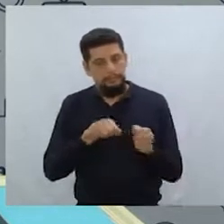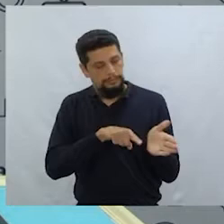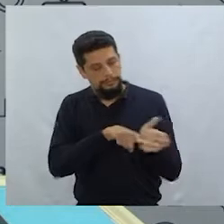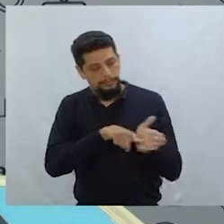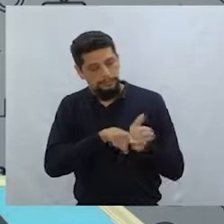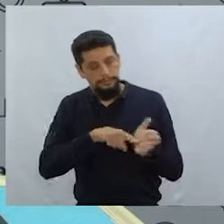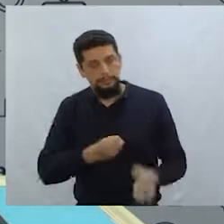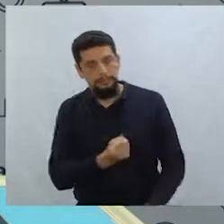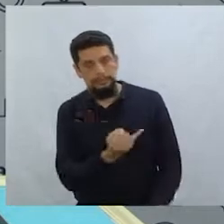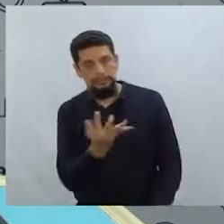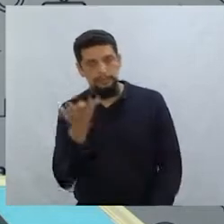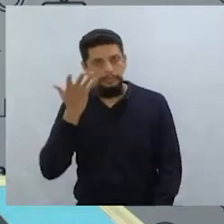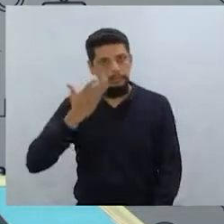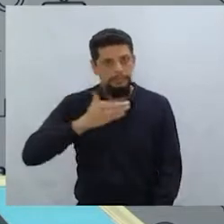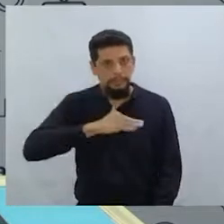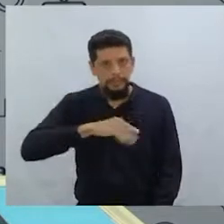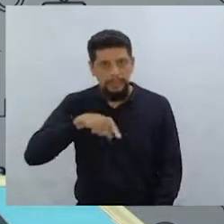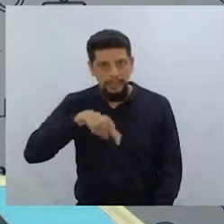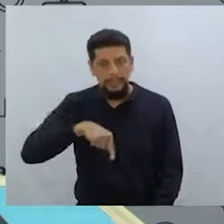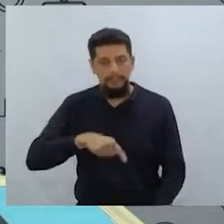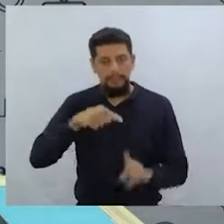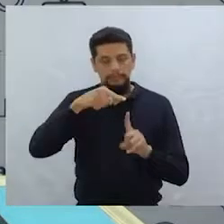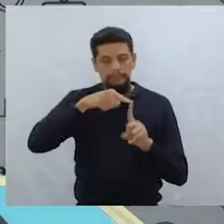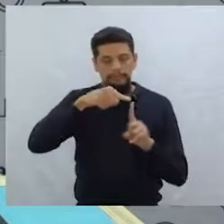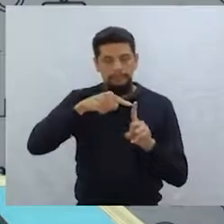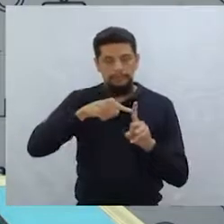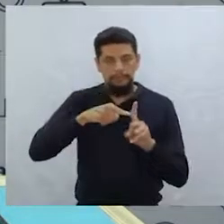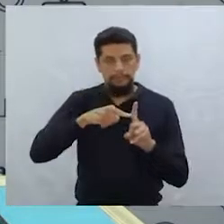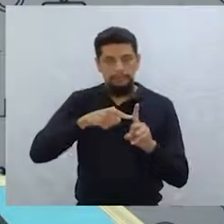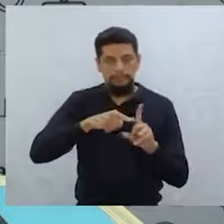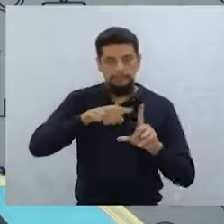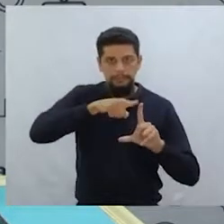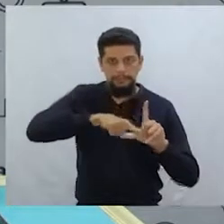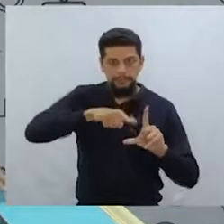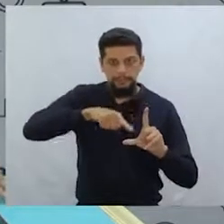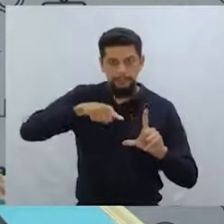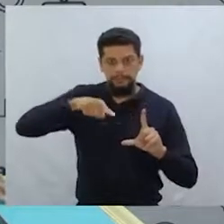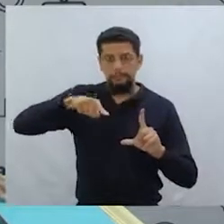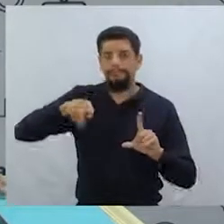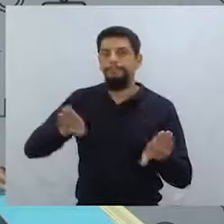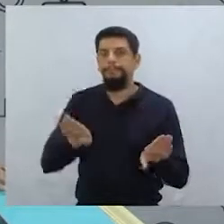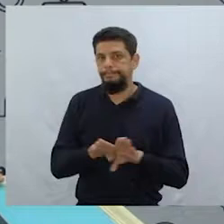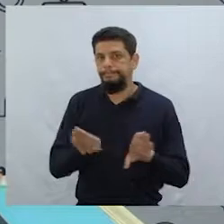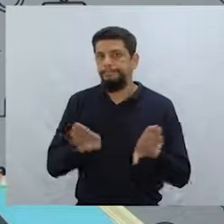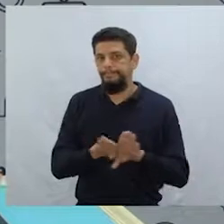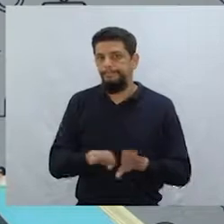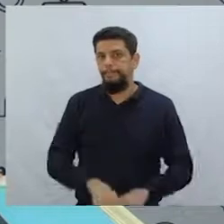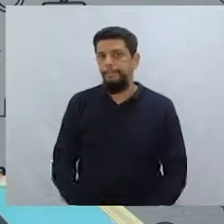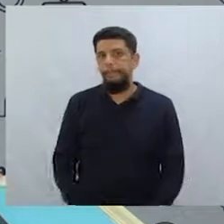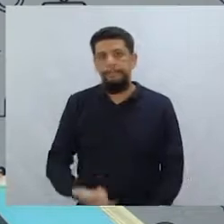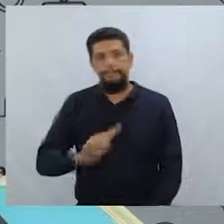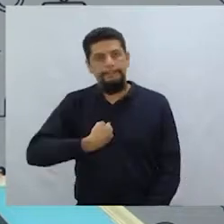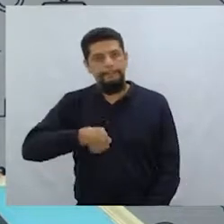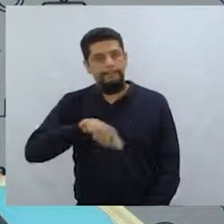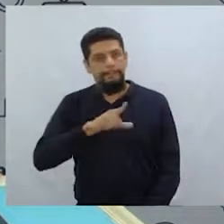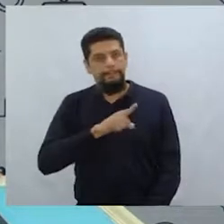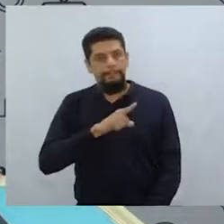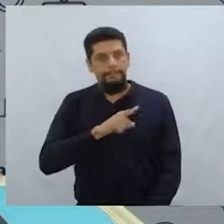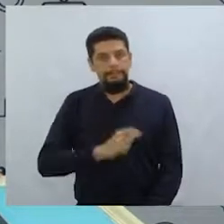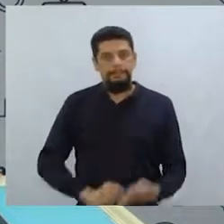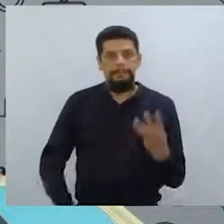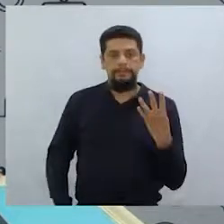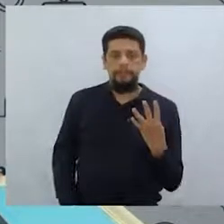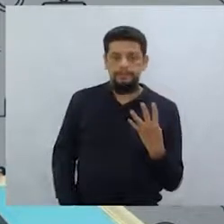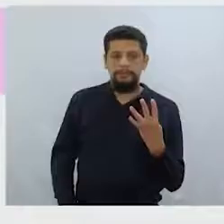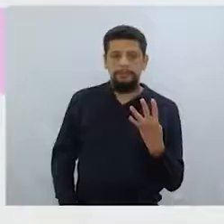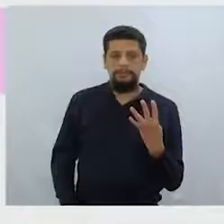feita a pesquisa e com quantas crianças? Esse é um tipo de gráfico também, tá? E aí nós temos aí,